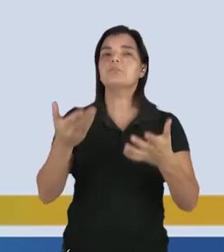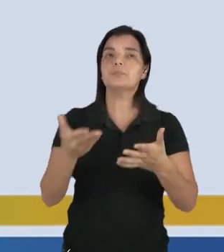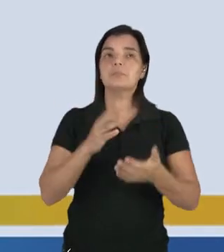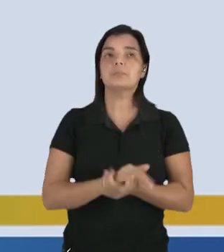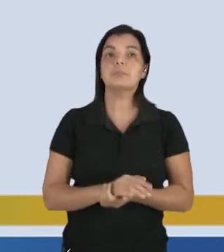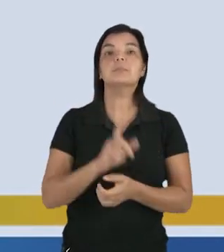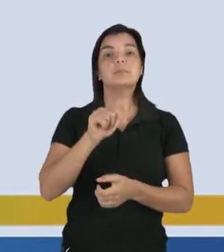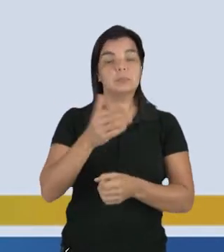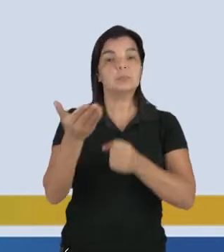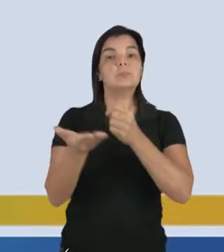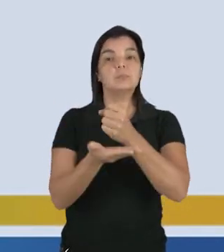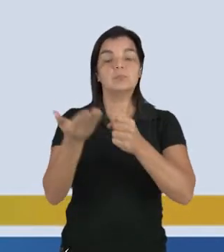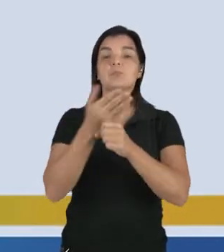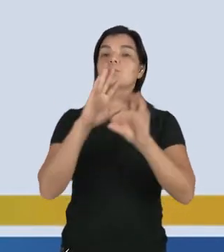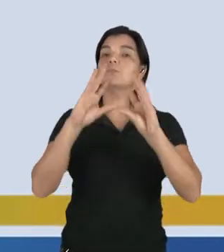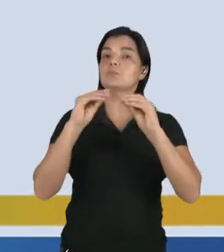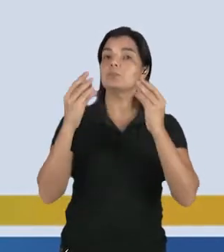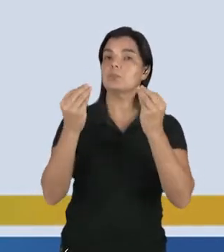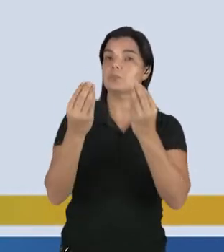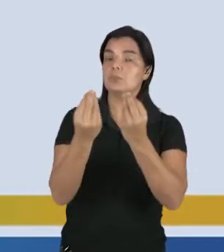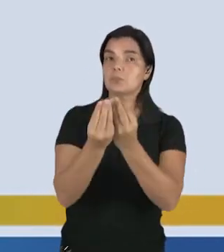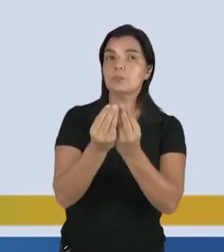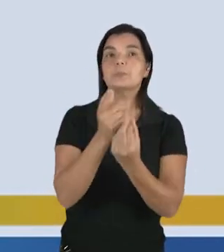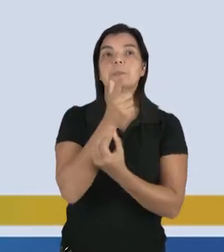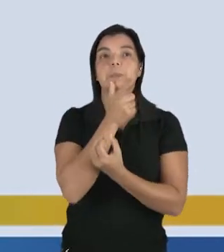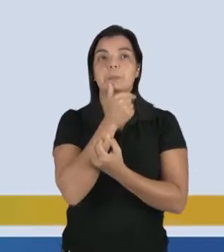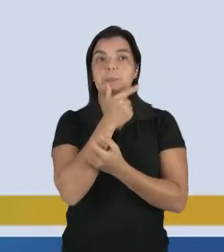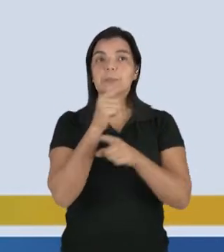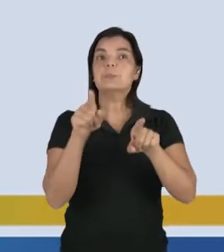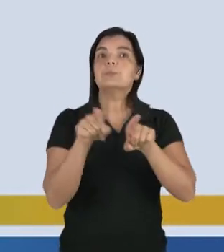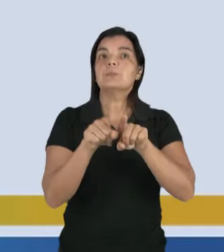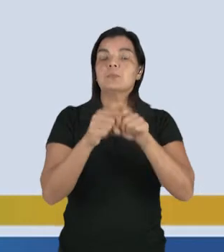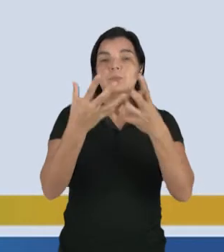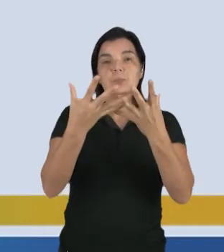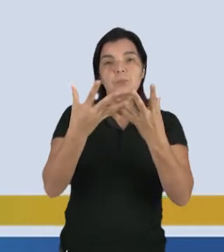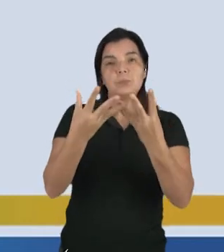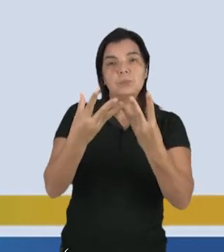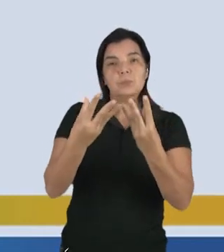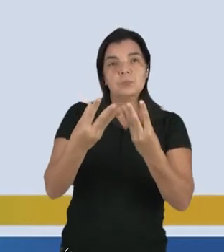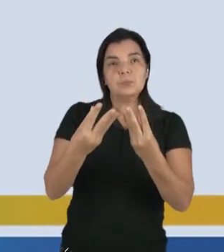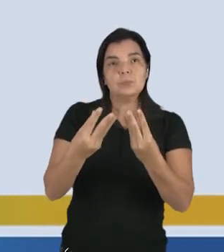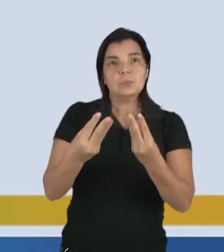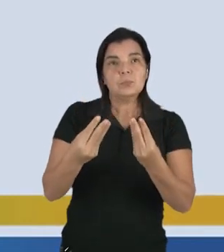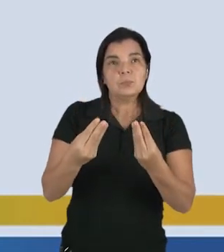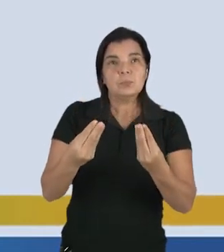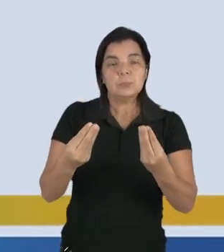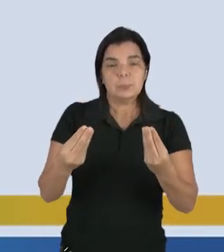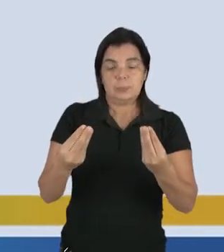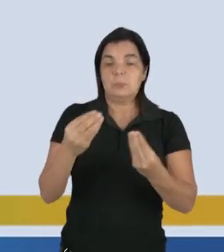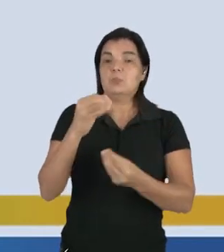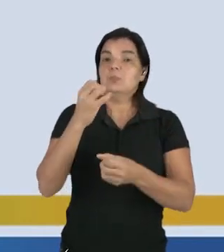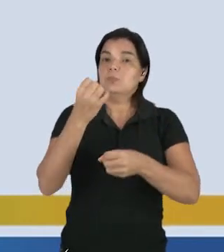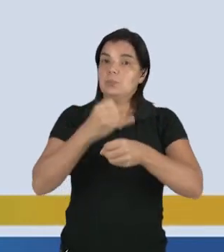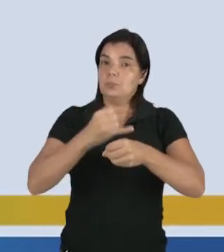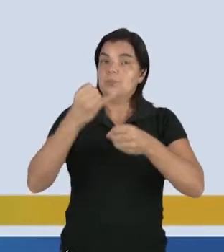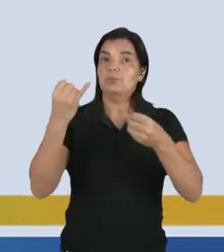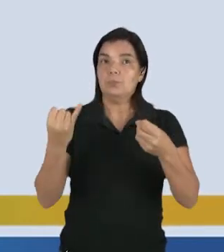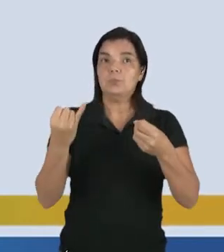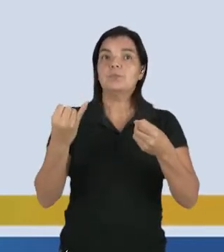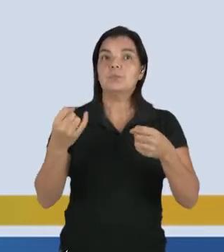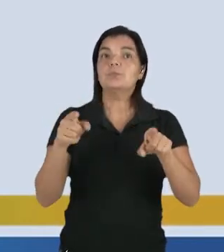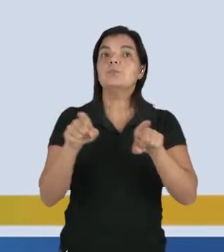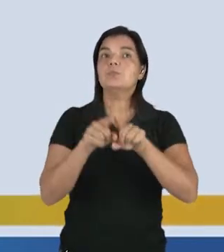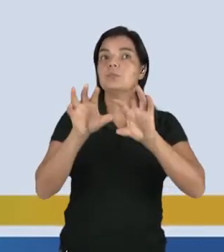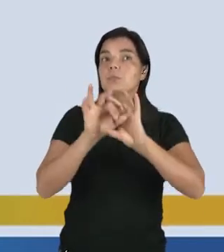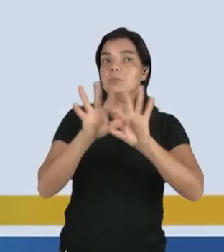bases? São aquelas substâncias que em solução aquosa sofrem dissociação